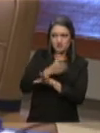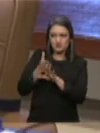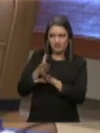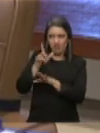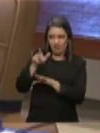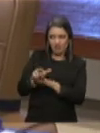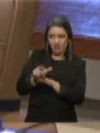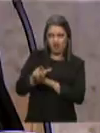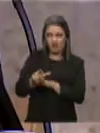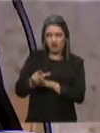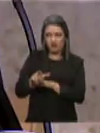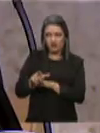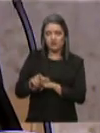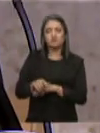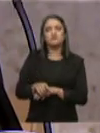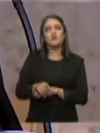Excelência